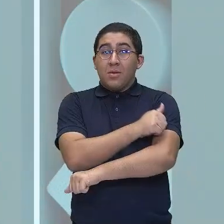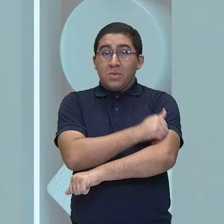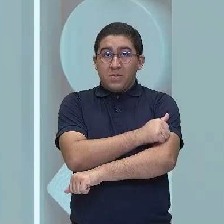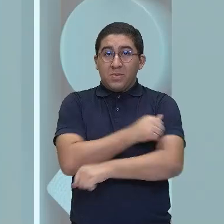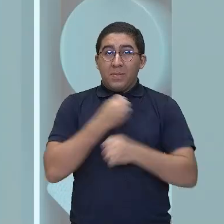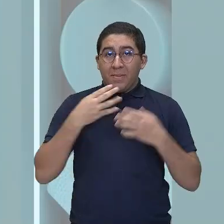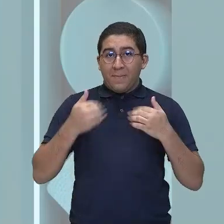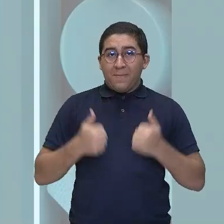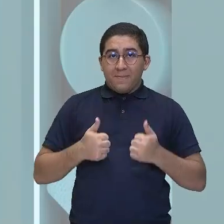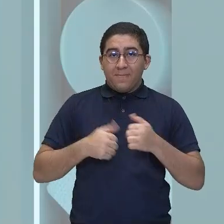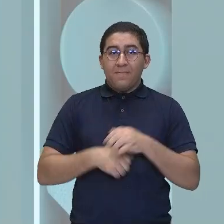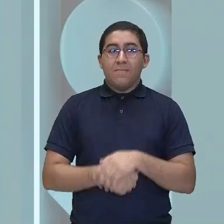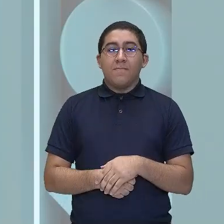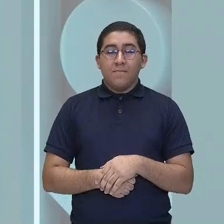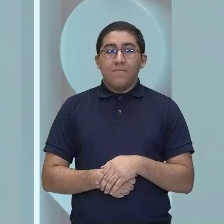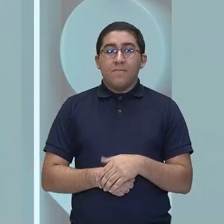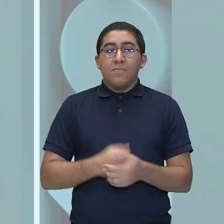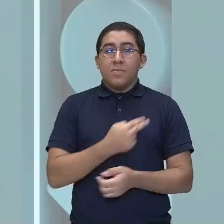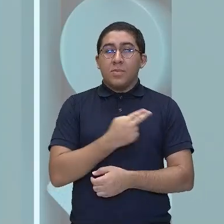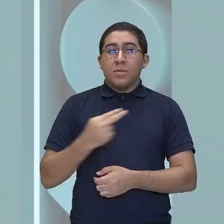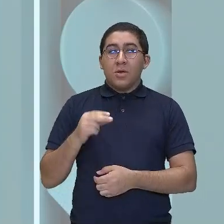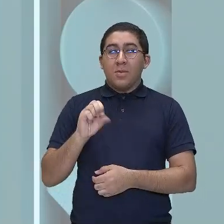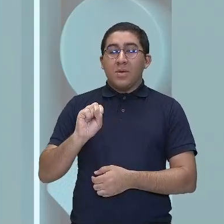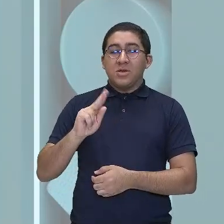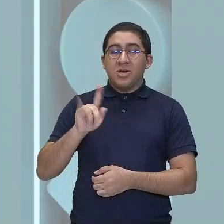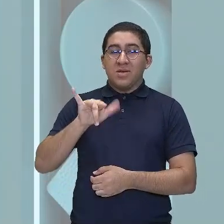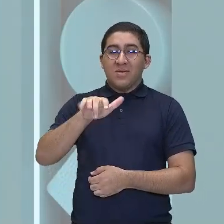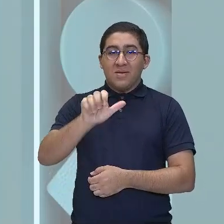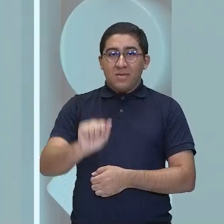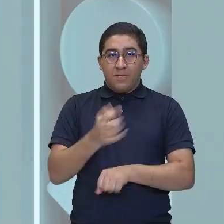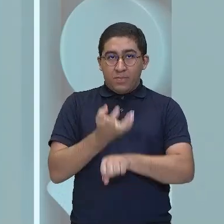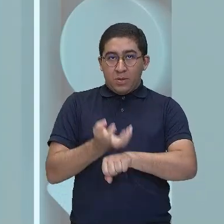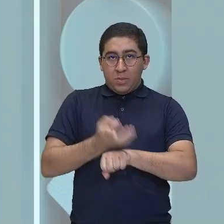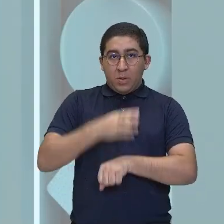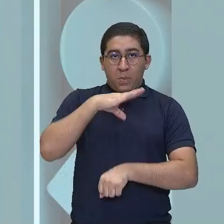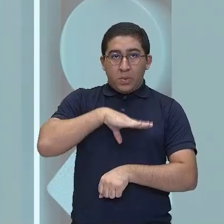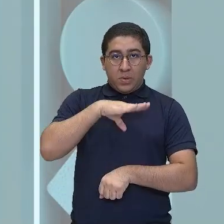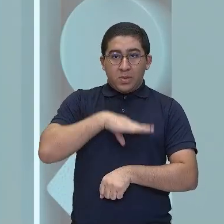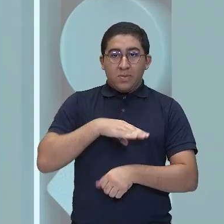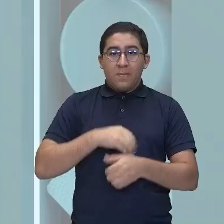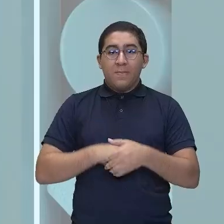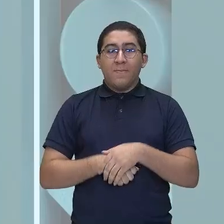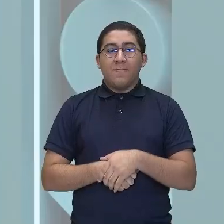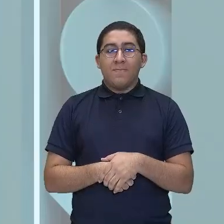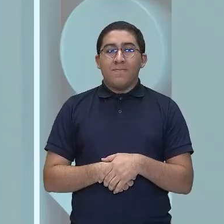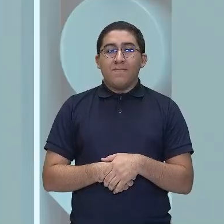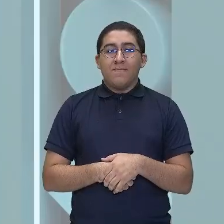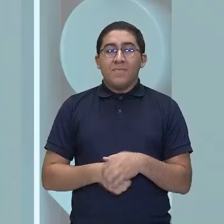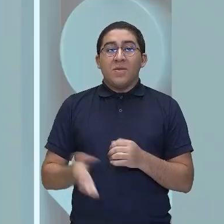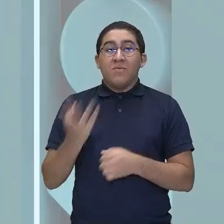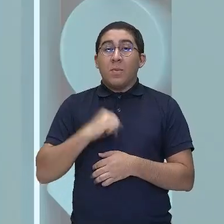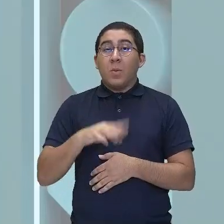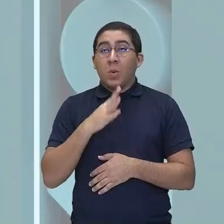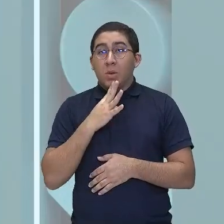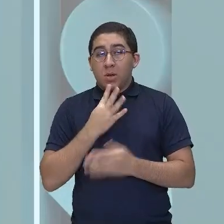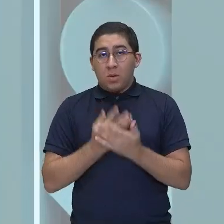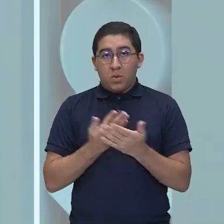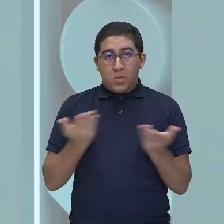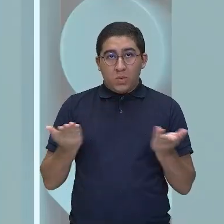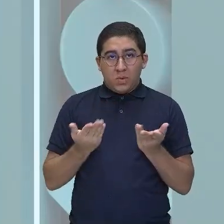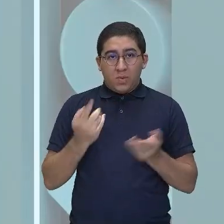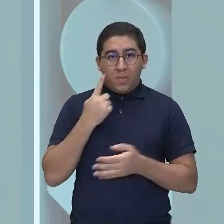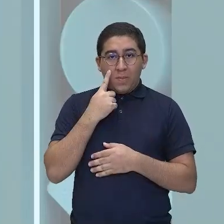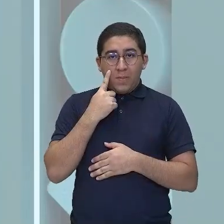tudo bem com vocês? Sou a professora Sheila Rodrigues, do componente de Língua Portuguesa. Vamos conhecer a nossa aula de